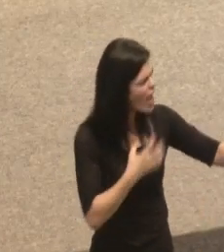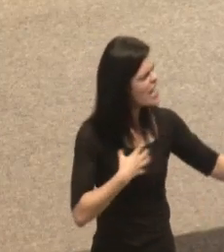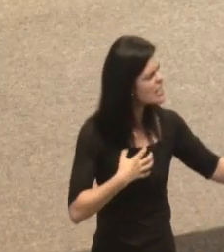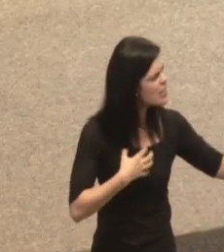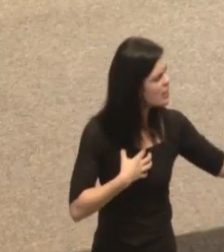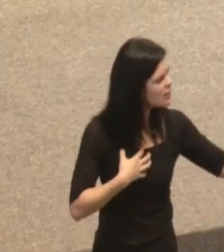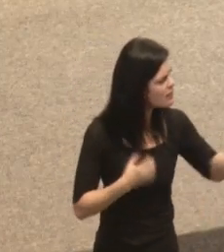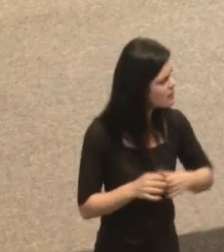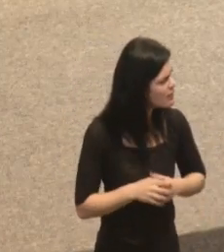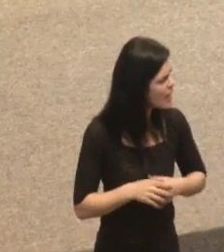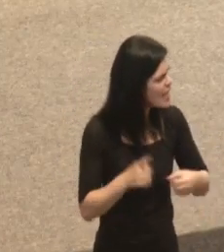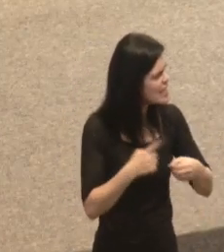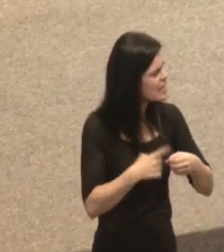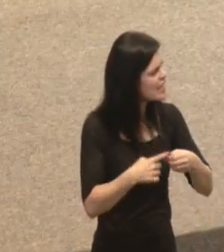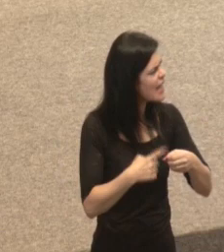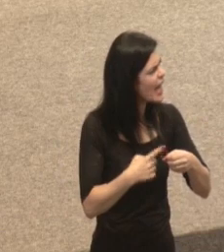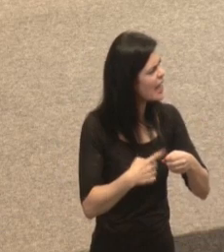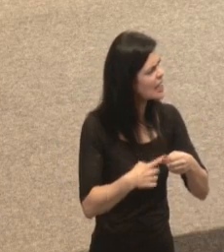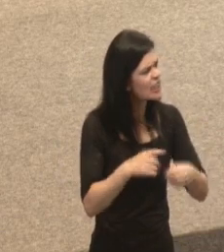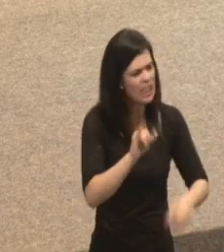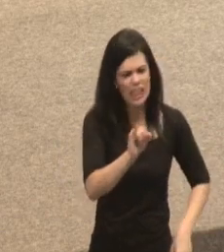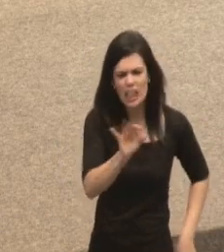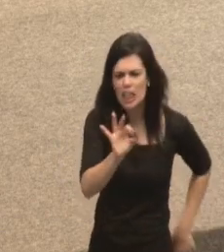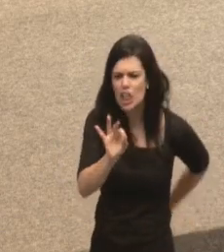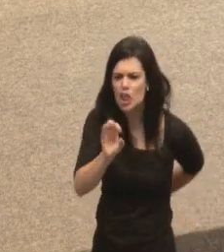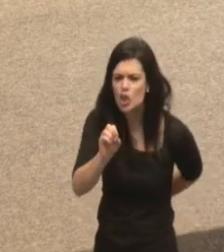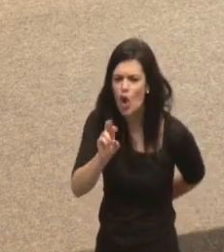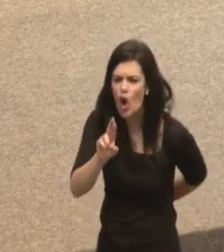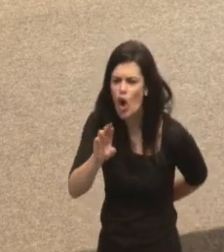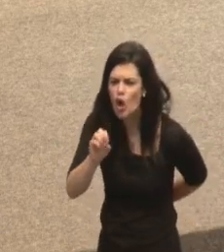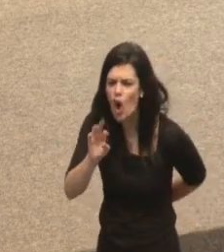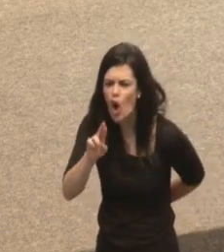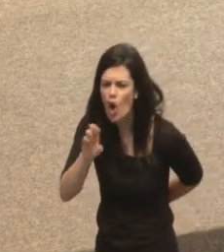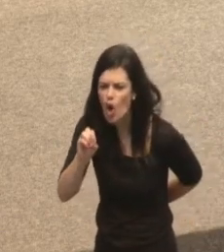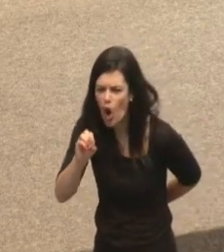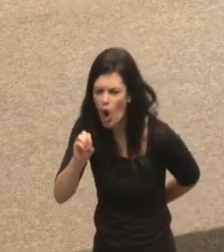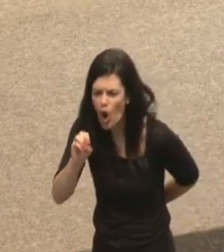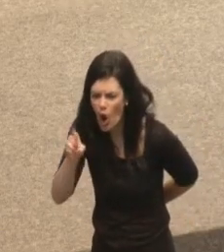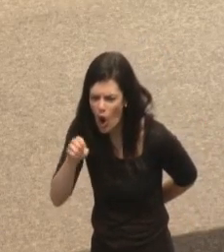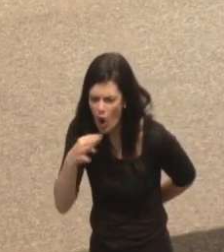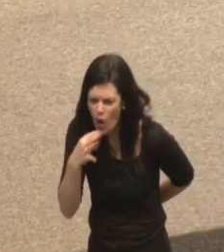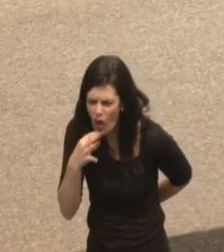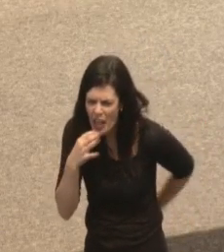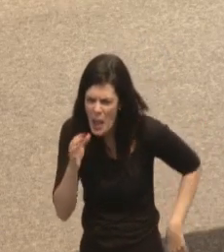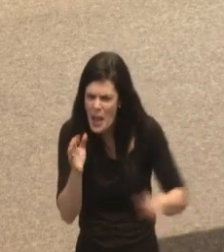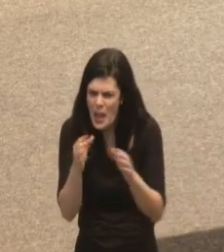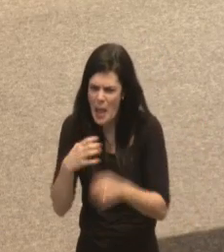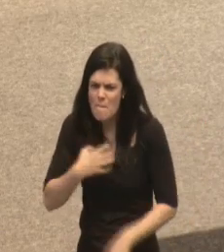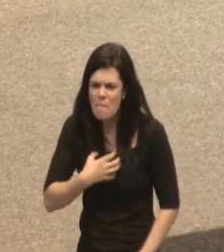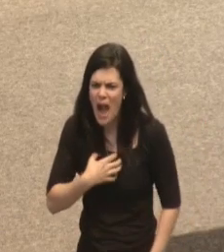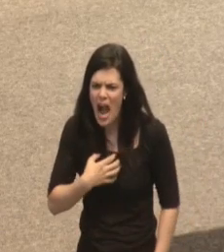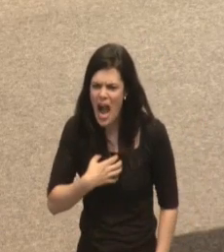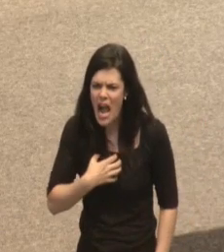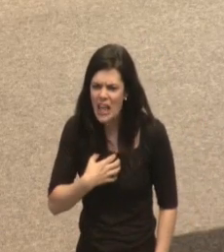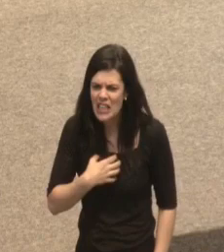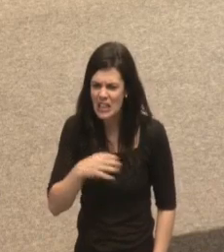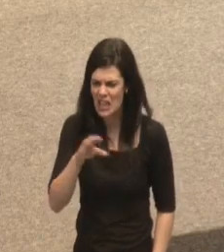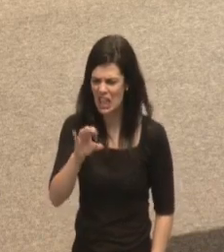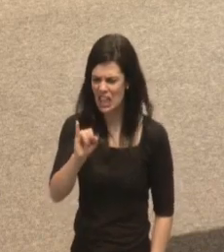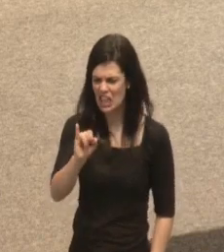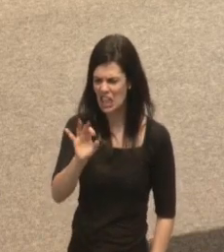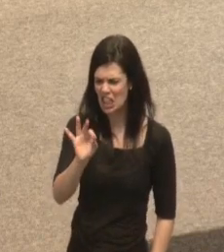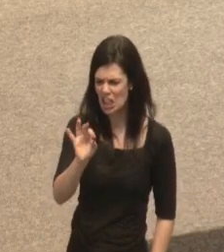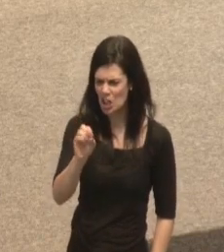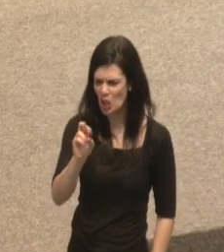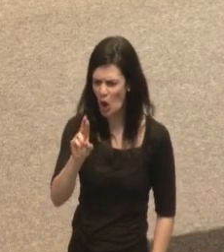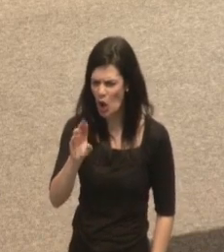cidade de Itororó, na Bahia? Alguém já ouviu falar? Itororó, Bahia? Olha, tem algumas mãos levantadas. O irmão José Júlio, você já